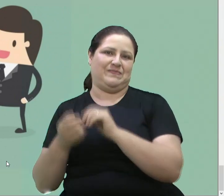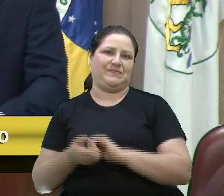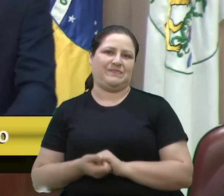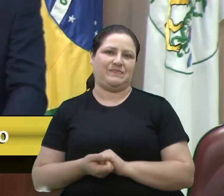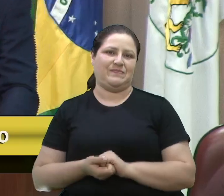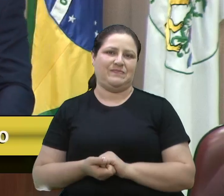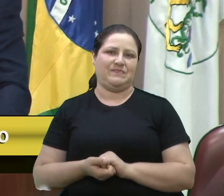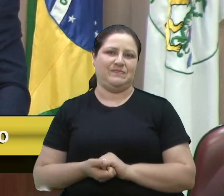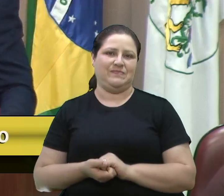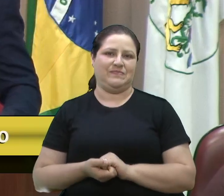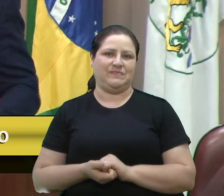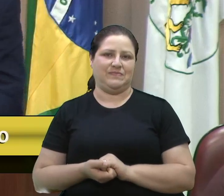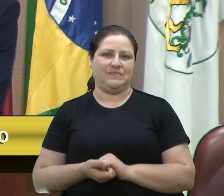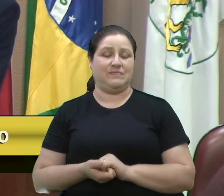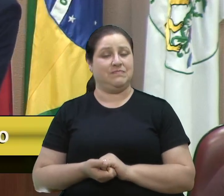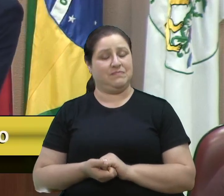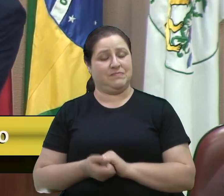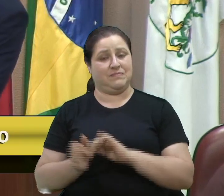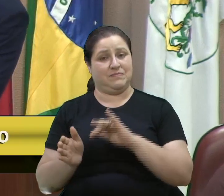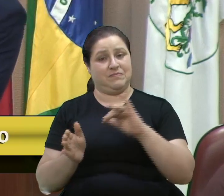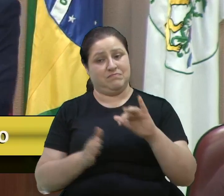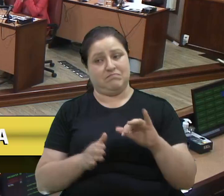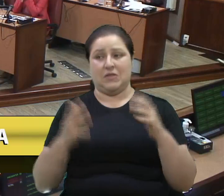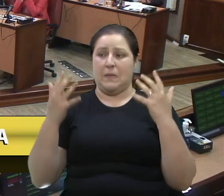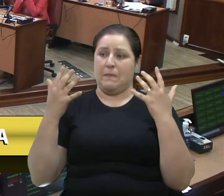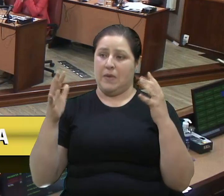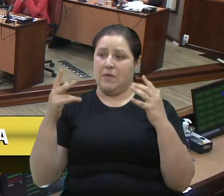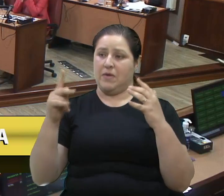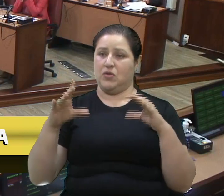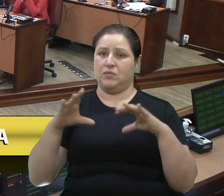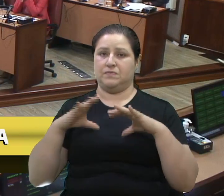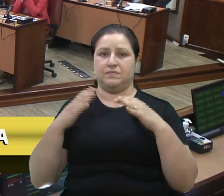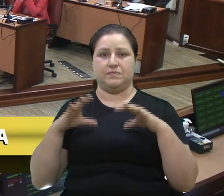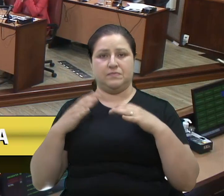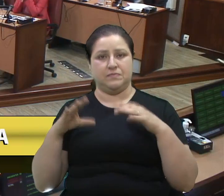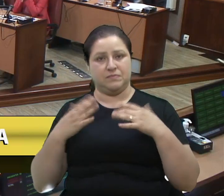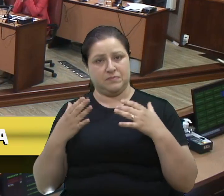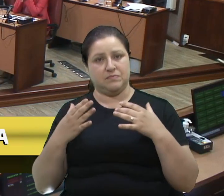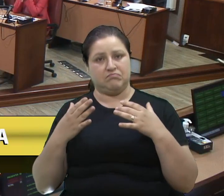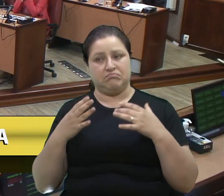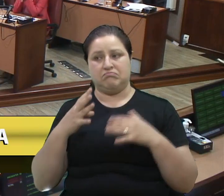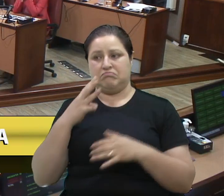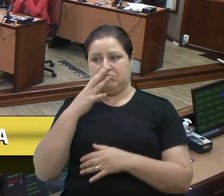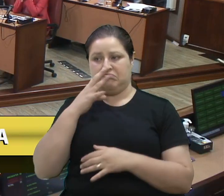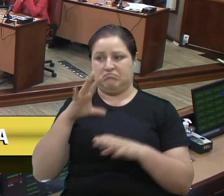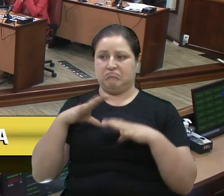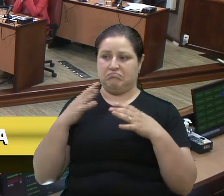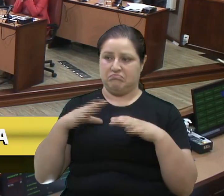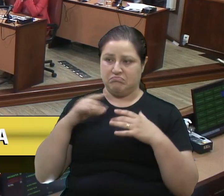quero parabenizar pela sua coragem. Sua coragem. Olha, eu